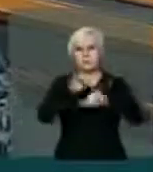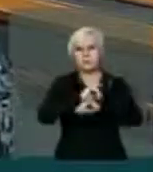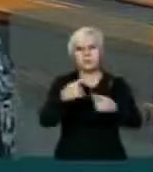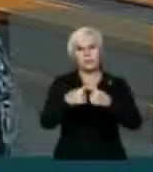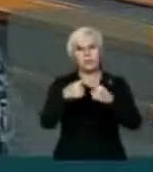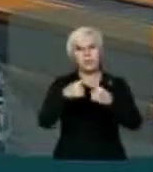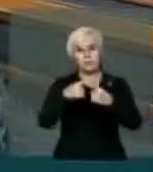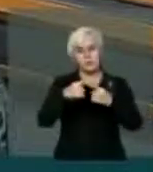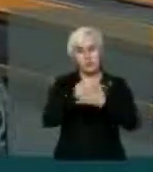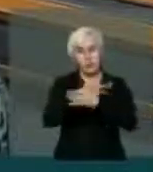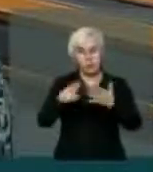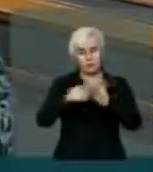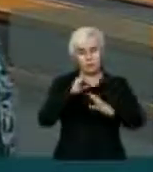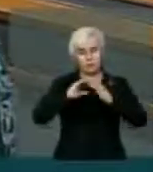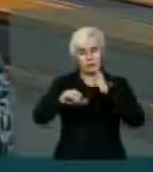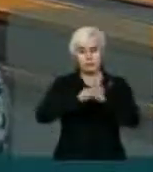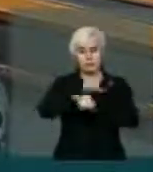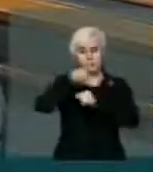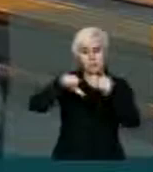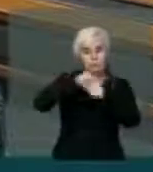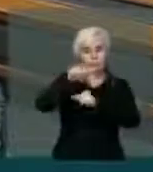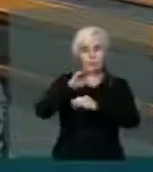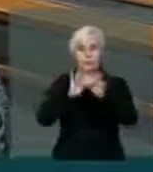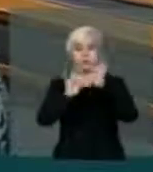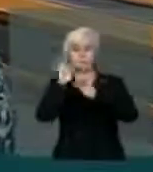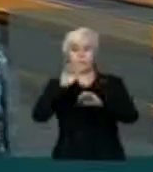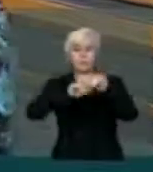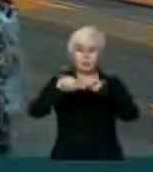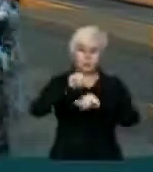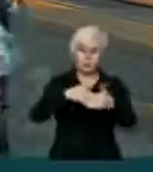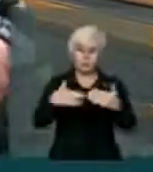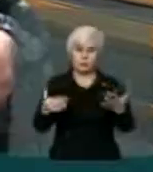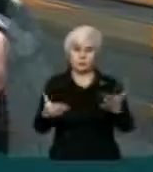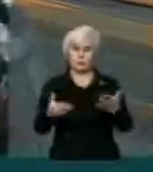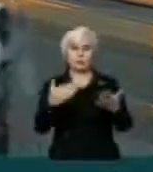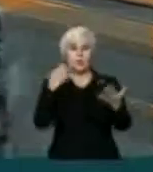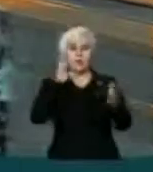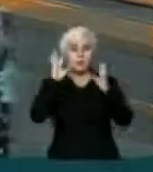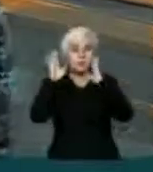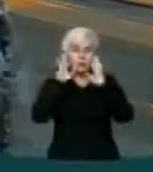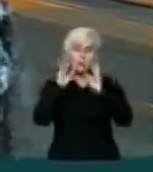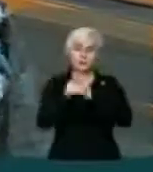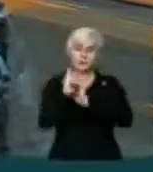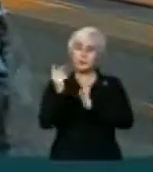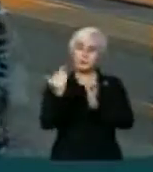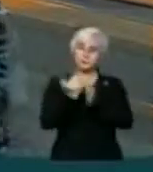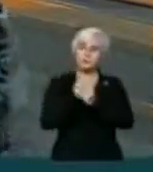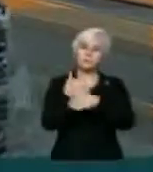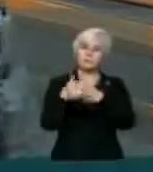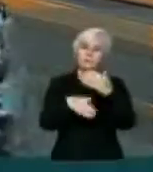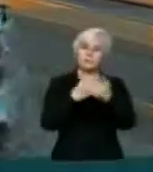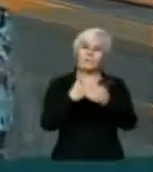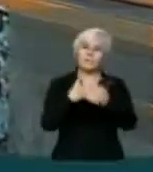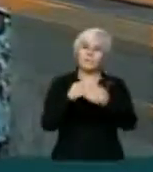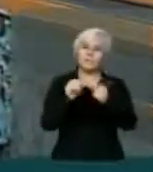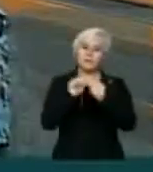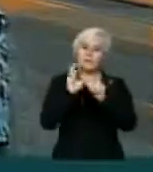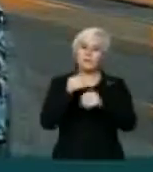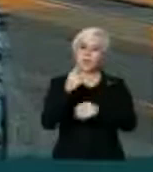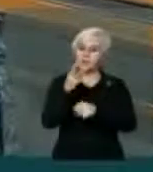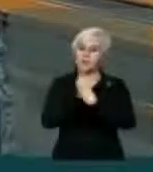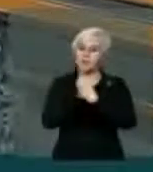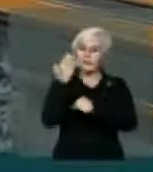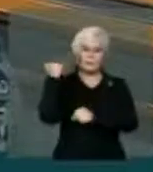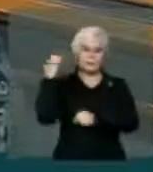realidade muda, os meios de comunicação mudam, a tecnologia muda. Se supõe que um processo, uma concessão, uma outorga feita há 40 anos